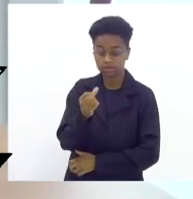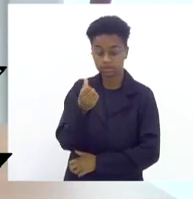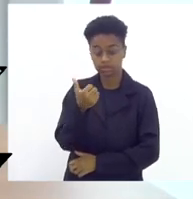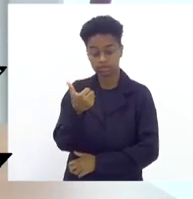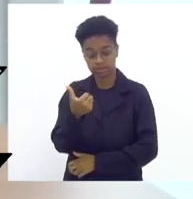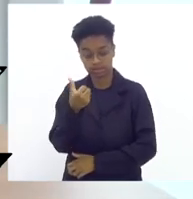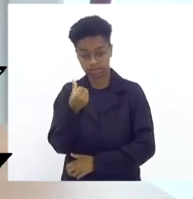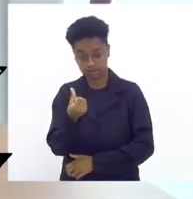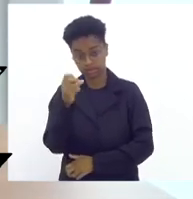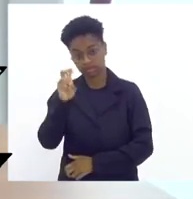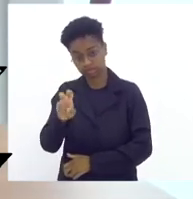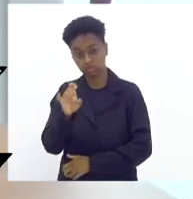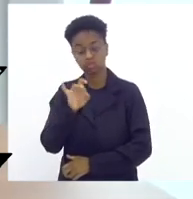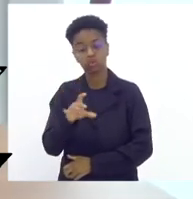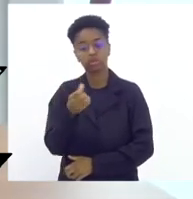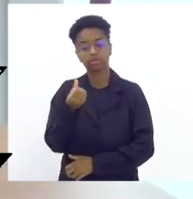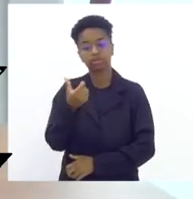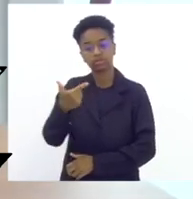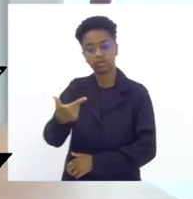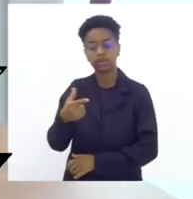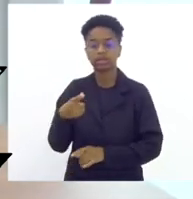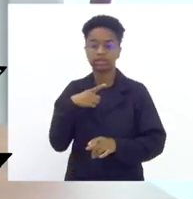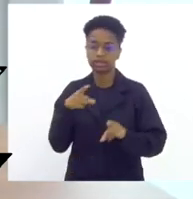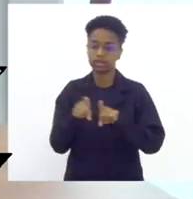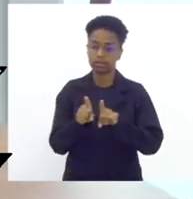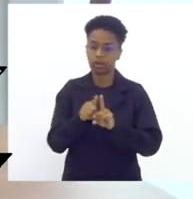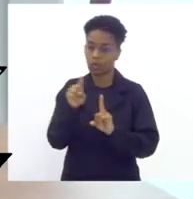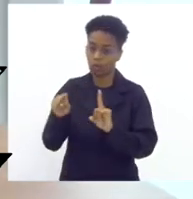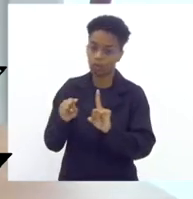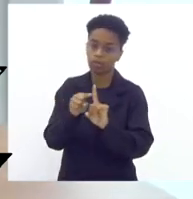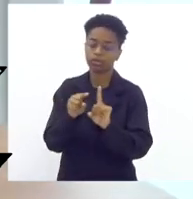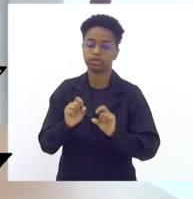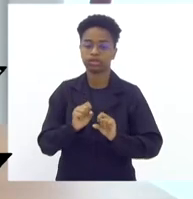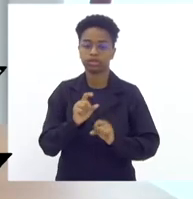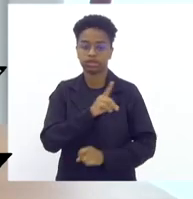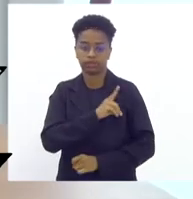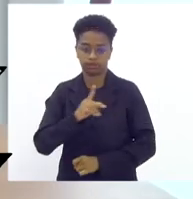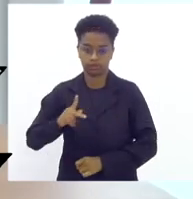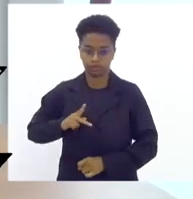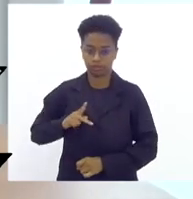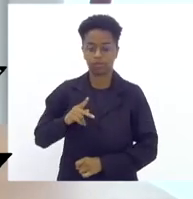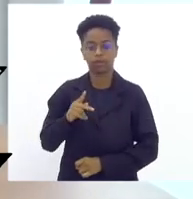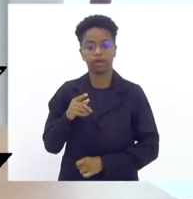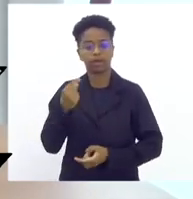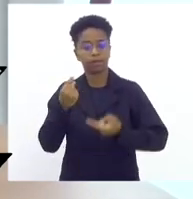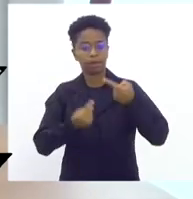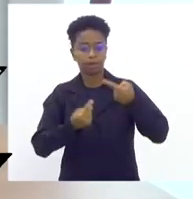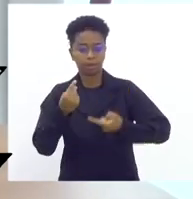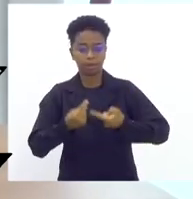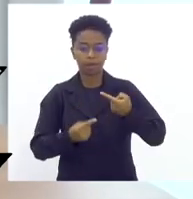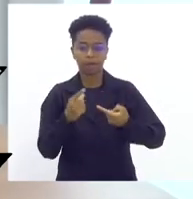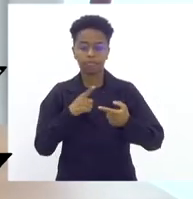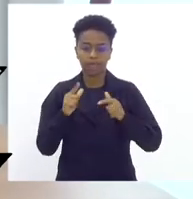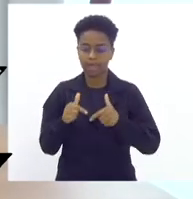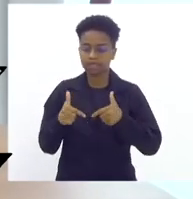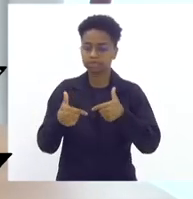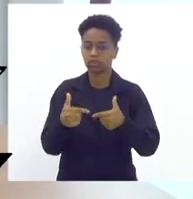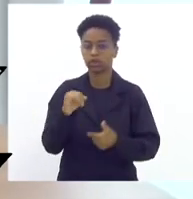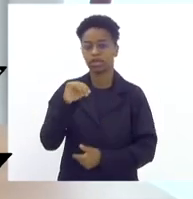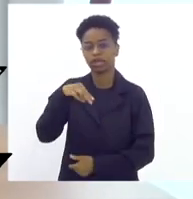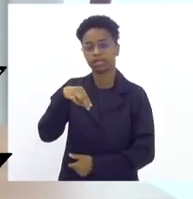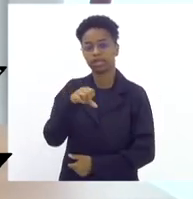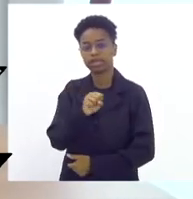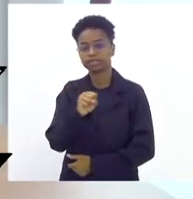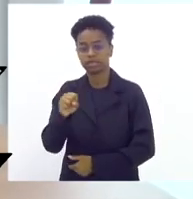foi objeto de uma ação civil pública da Defensoria Pública da União é uma ação em face de INSS em que a gente